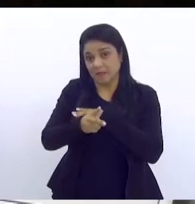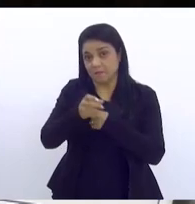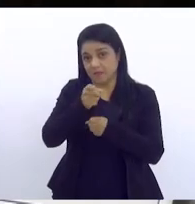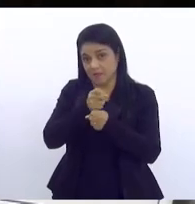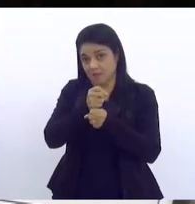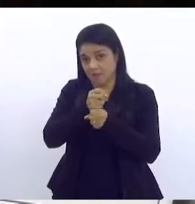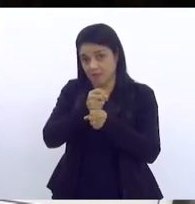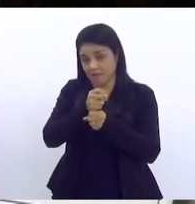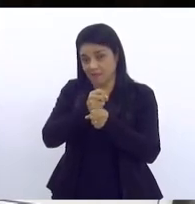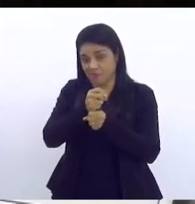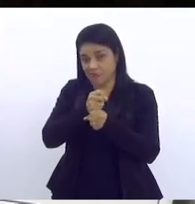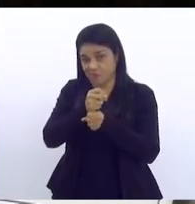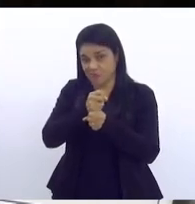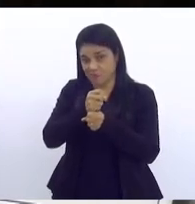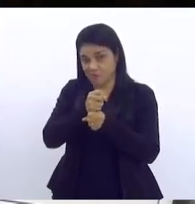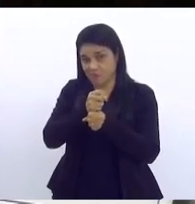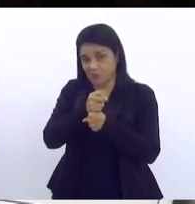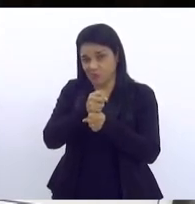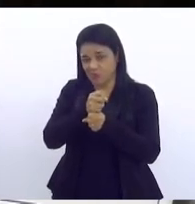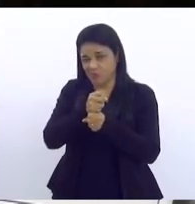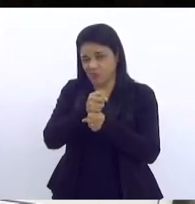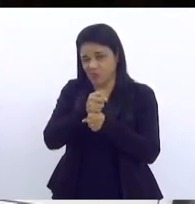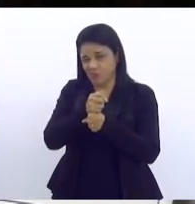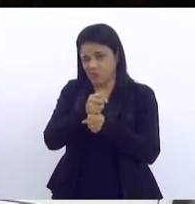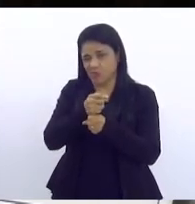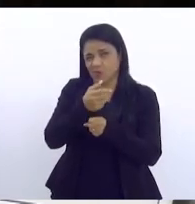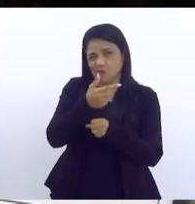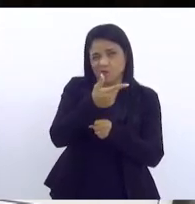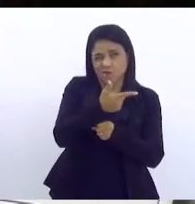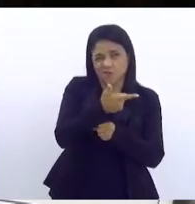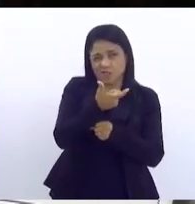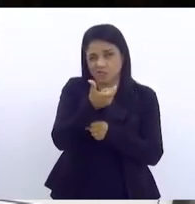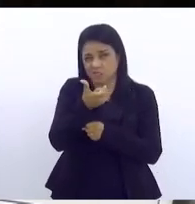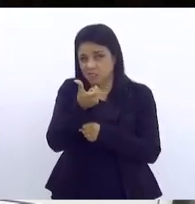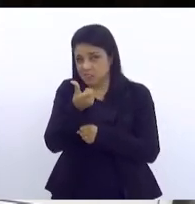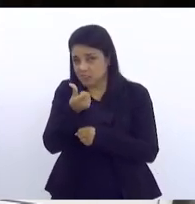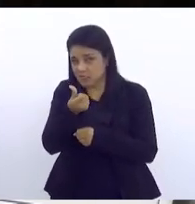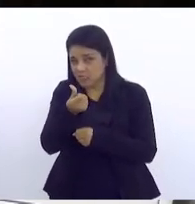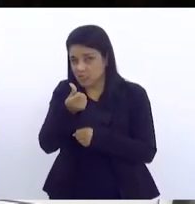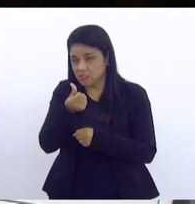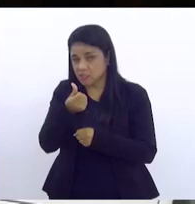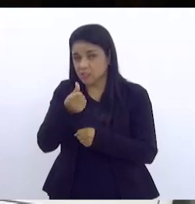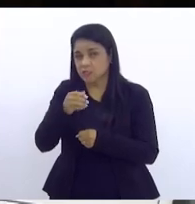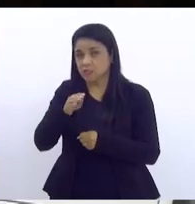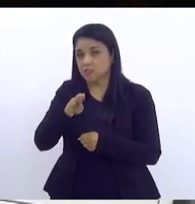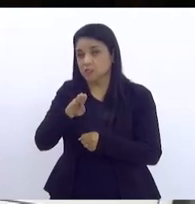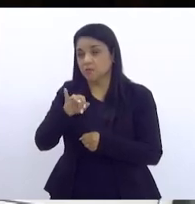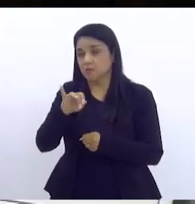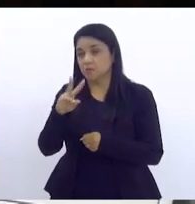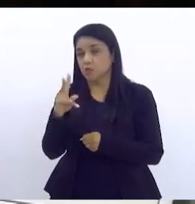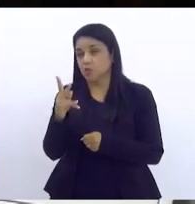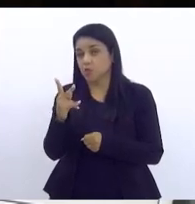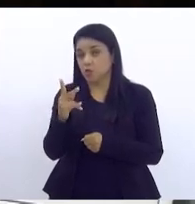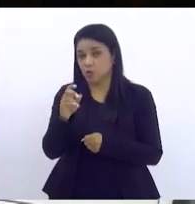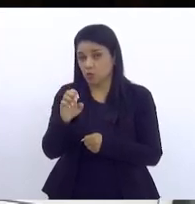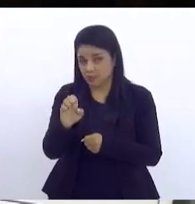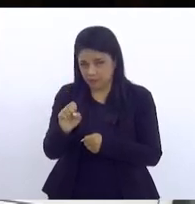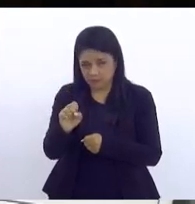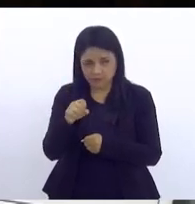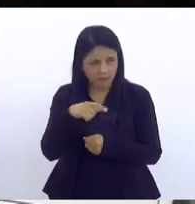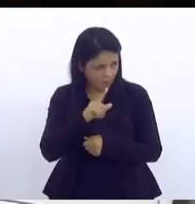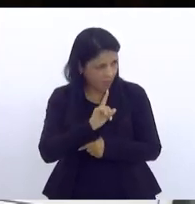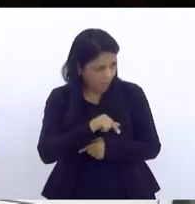né cerca de se eu não me engano são 26 bilhões e acho que minha equipe pode até me ajudar ali é 26